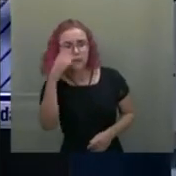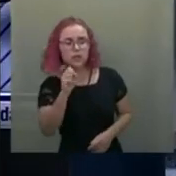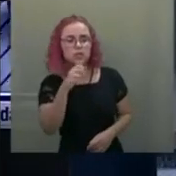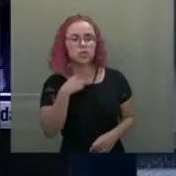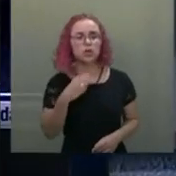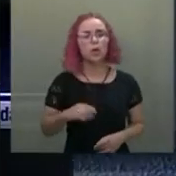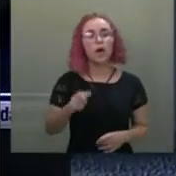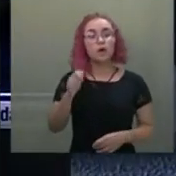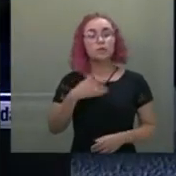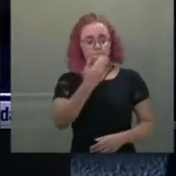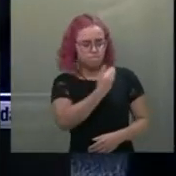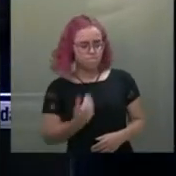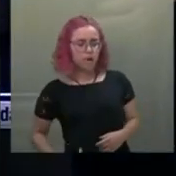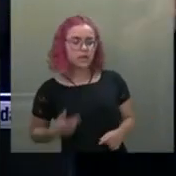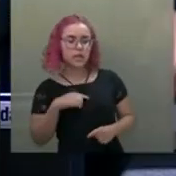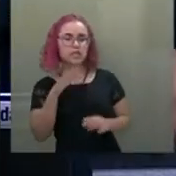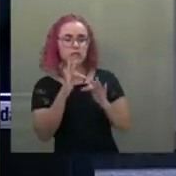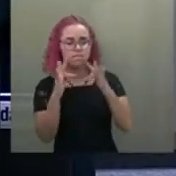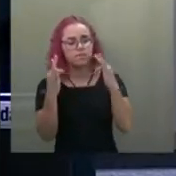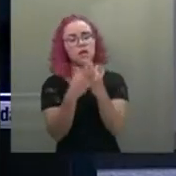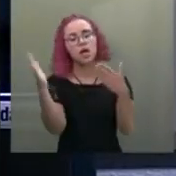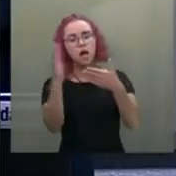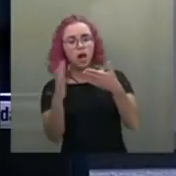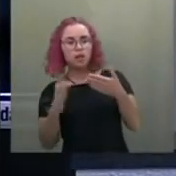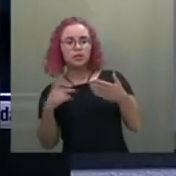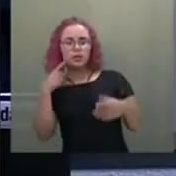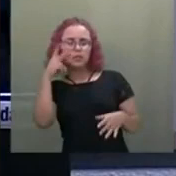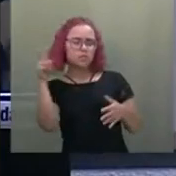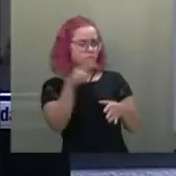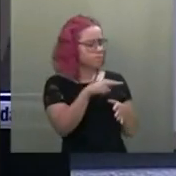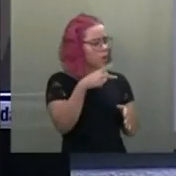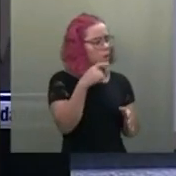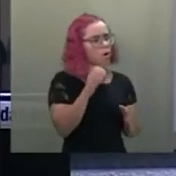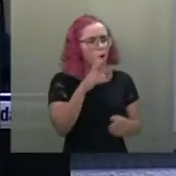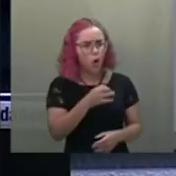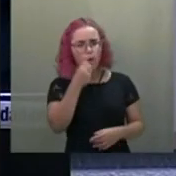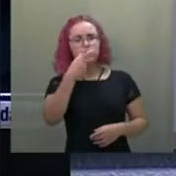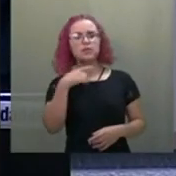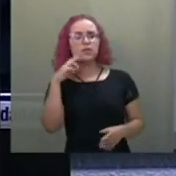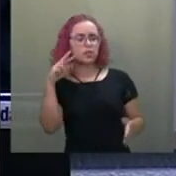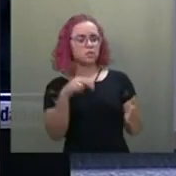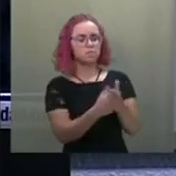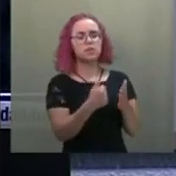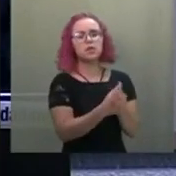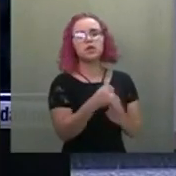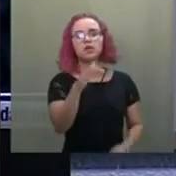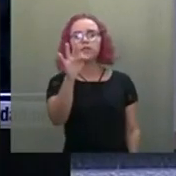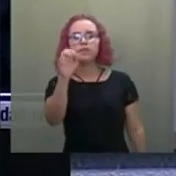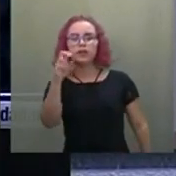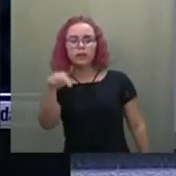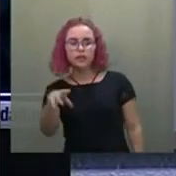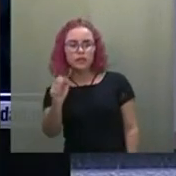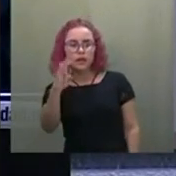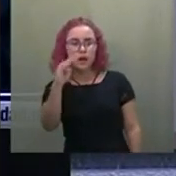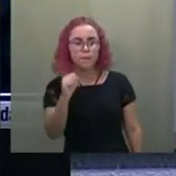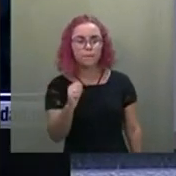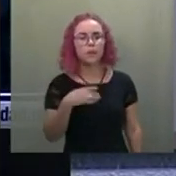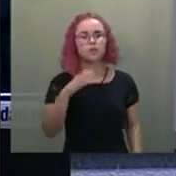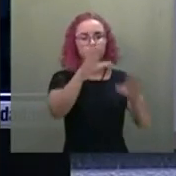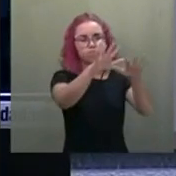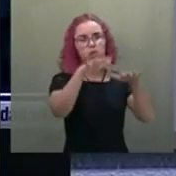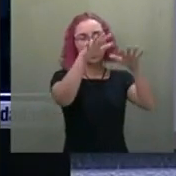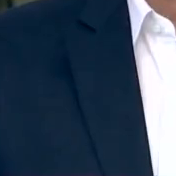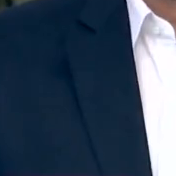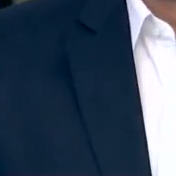a situação de tanta gente no país que não aguenta mais pagar tanto imposto, seja de um lado, seja de outro.